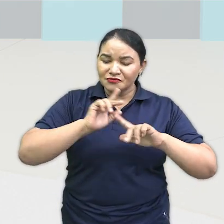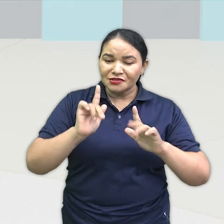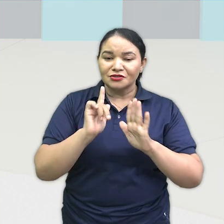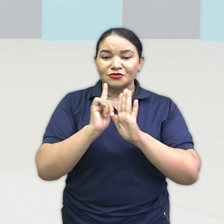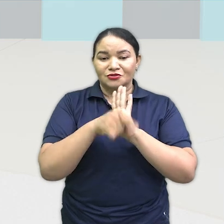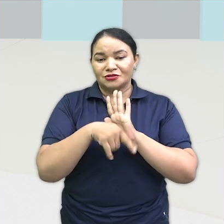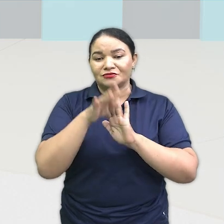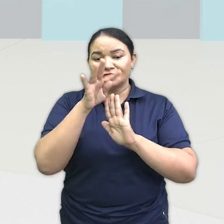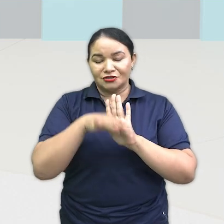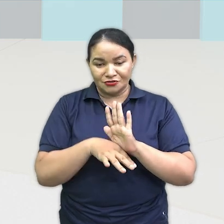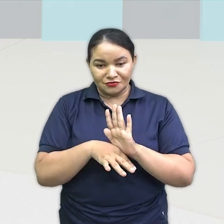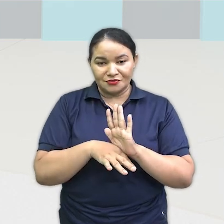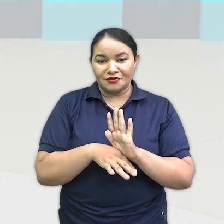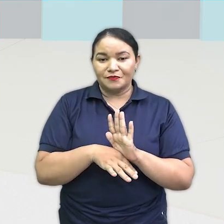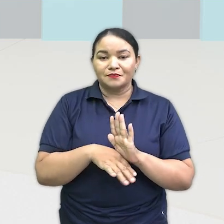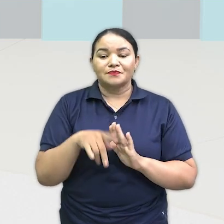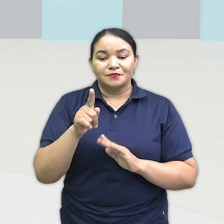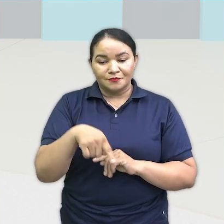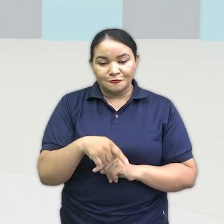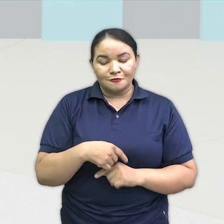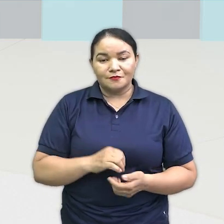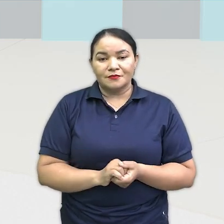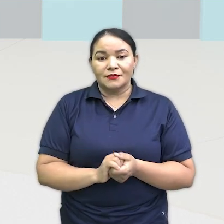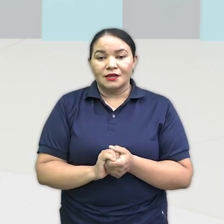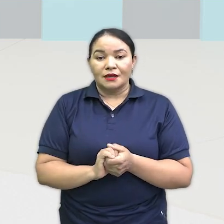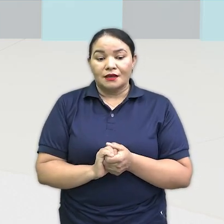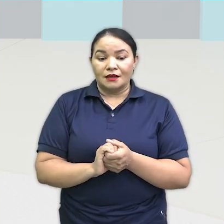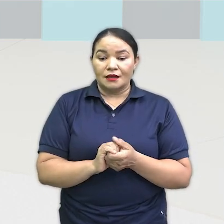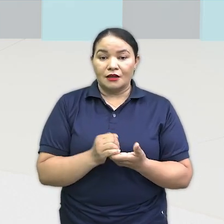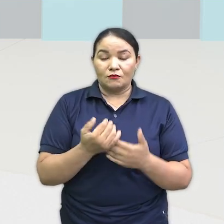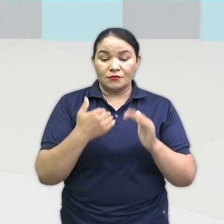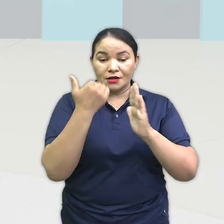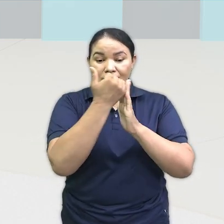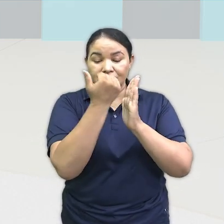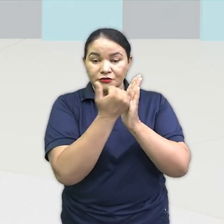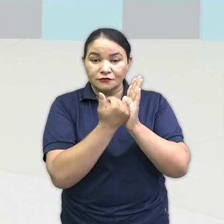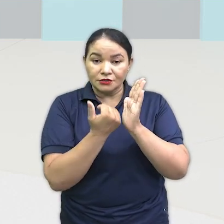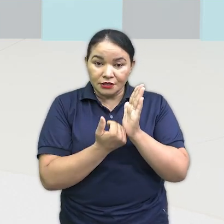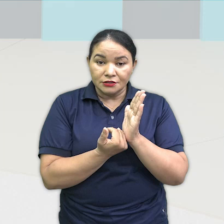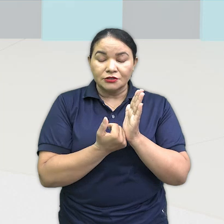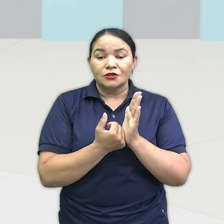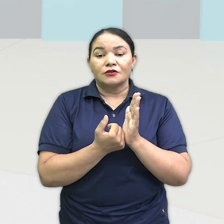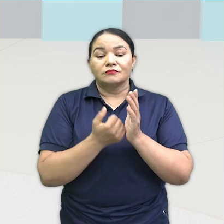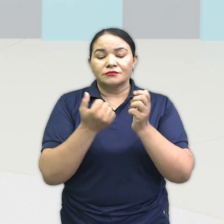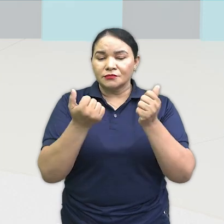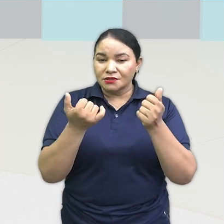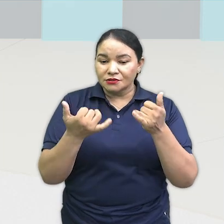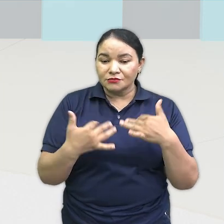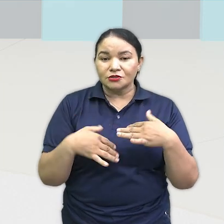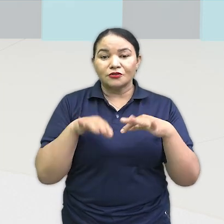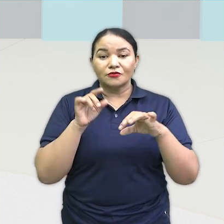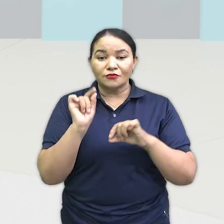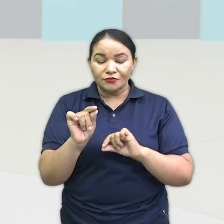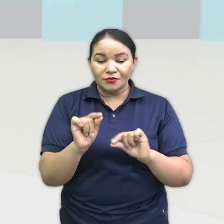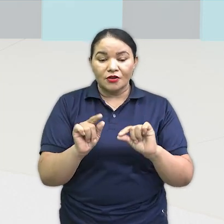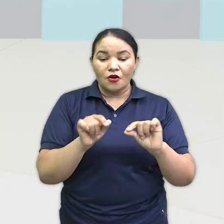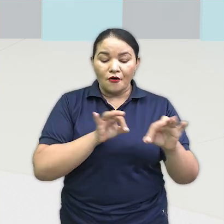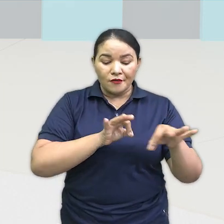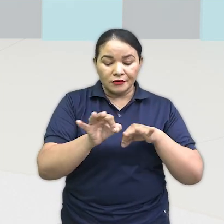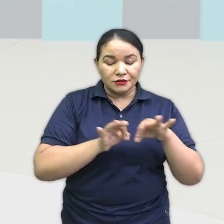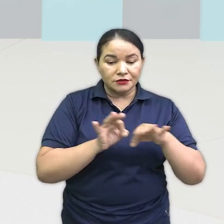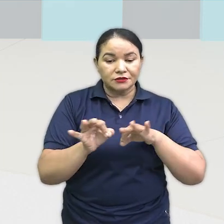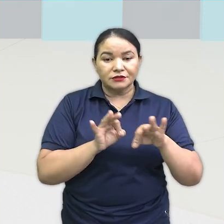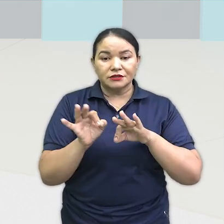textuais. Gênero textual é uma classificação que nós damos para organizar os textos de acordo com a